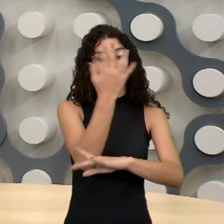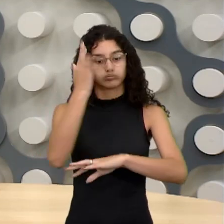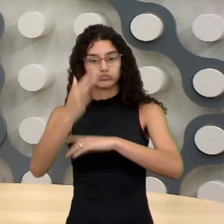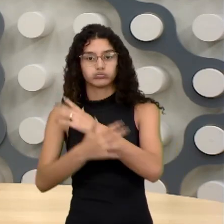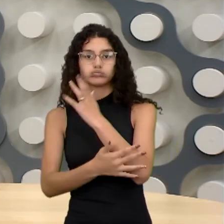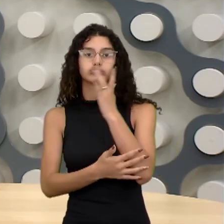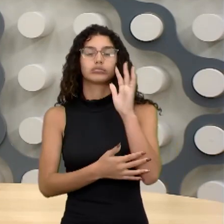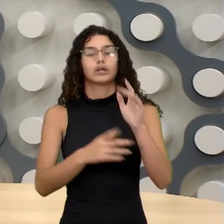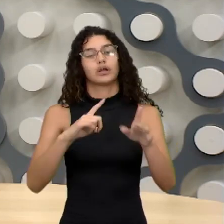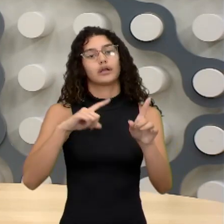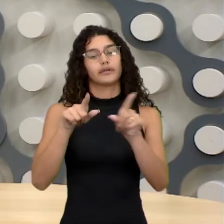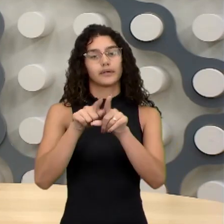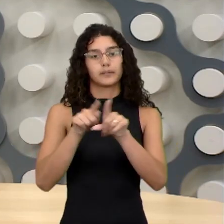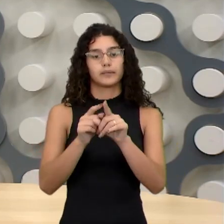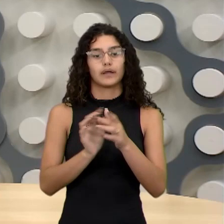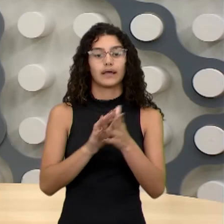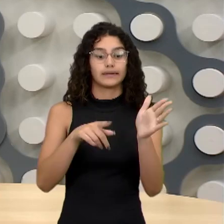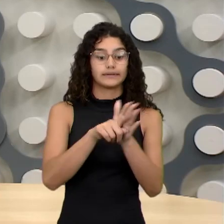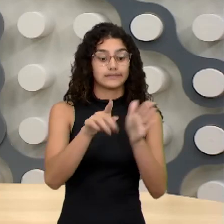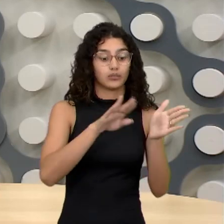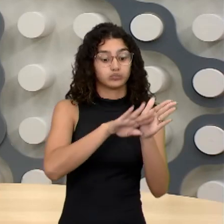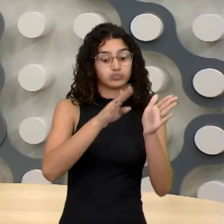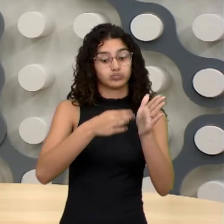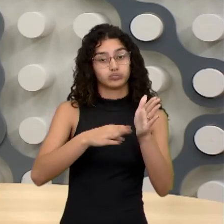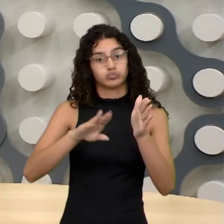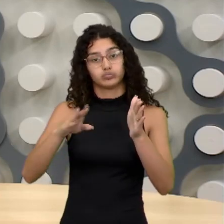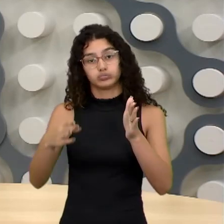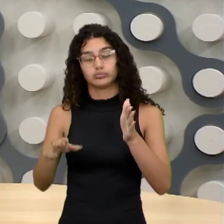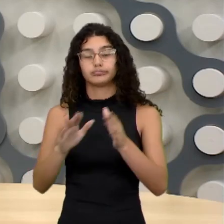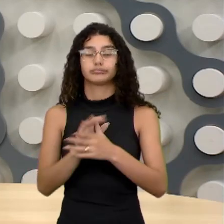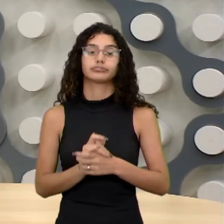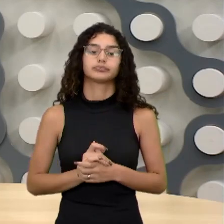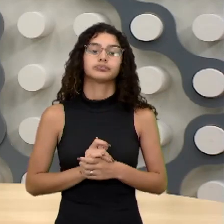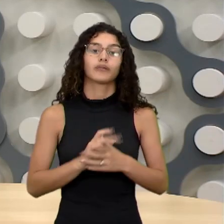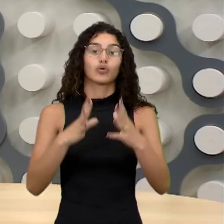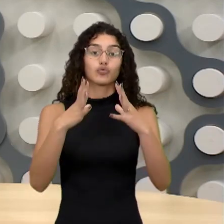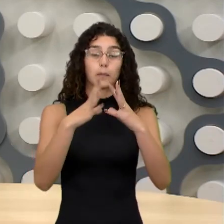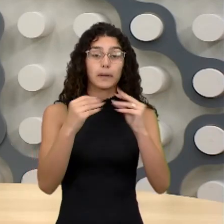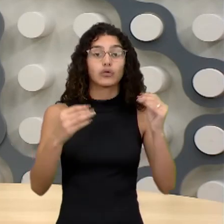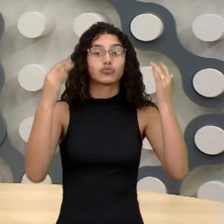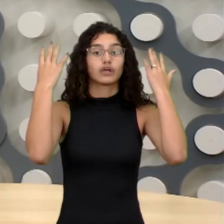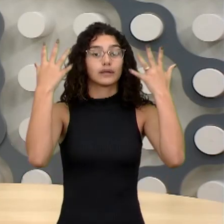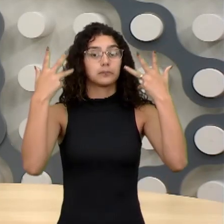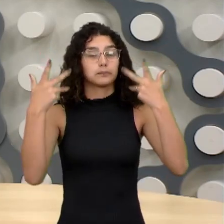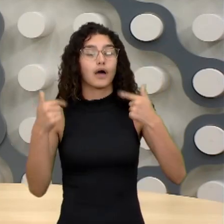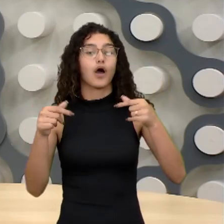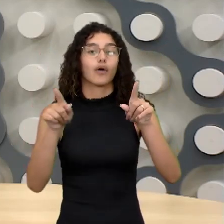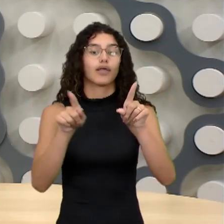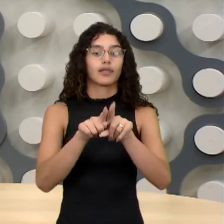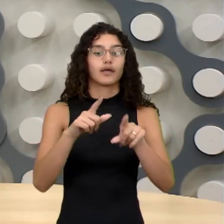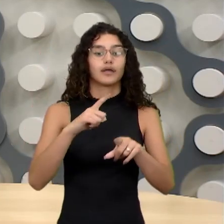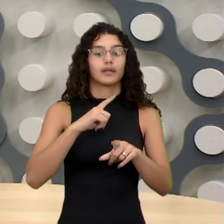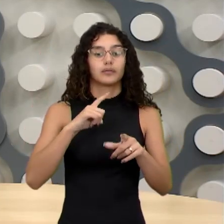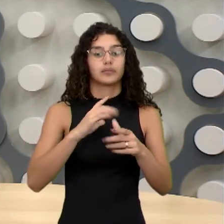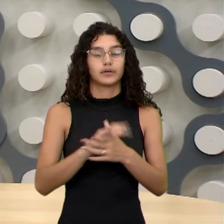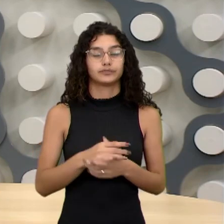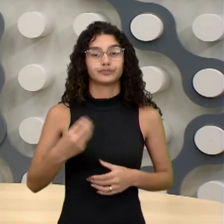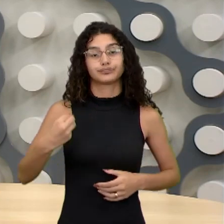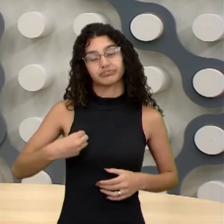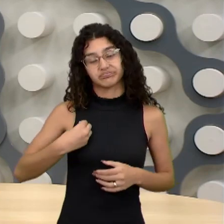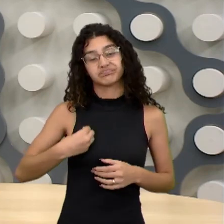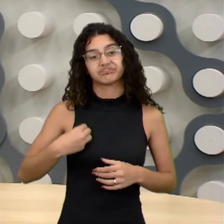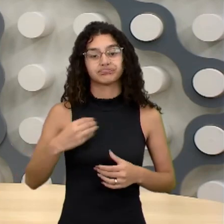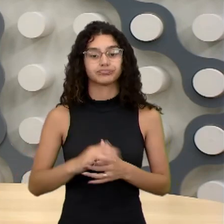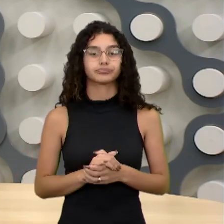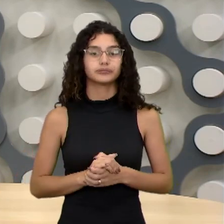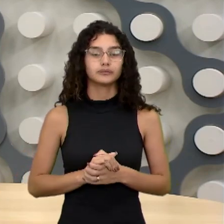natureza, né, a questão aí dos oceanos, né, a extinção de animais, principalmente de ambos seres vivos, não só, né,